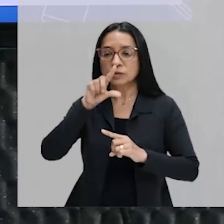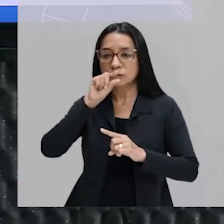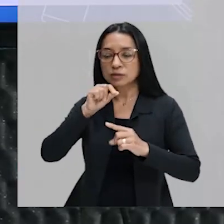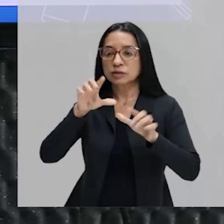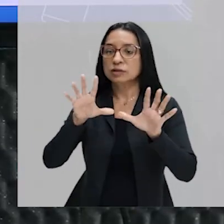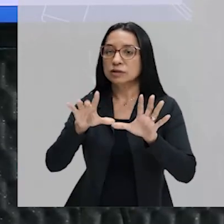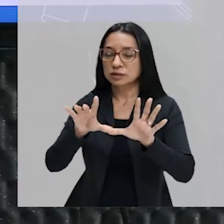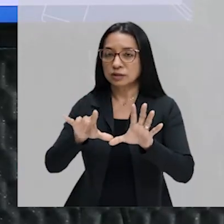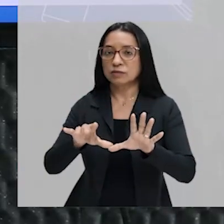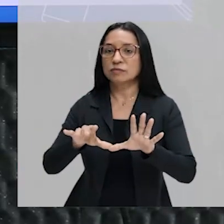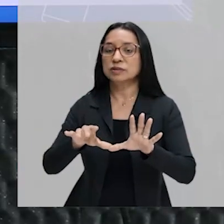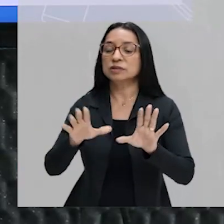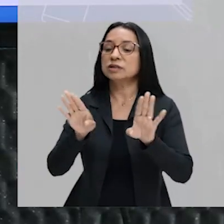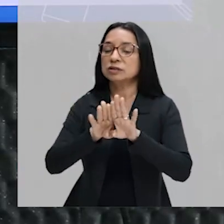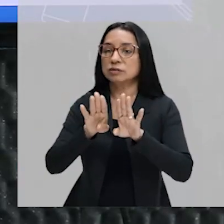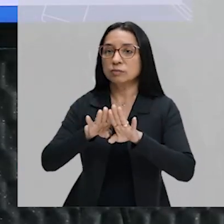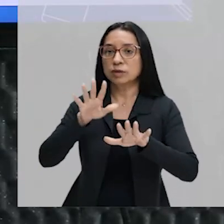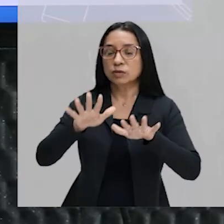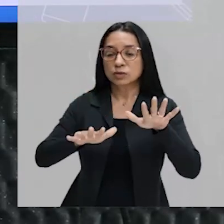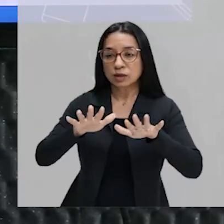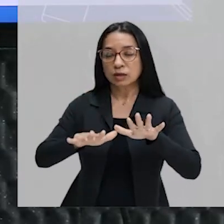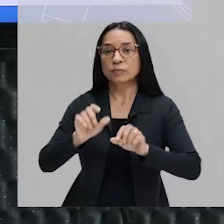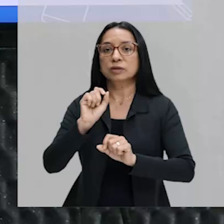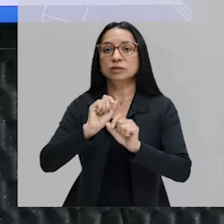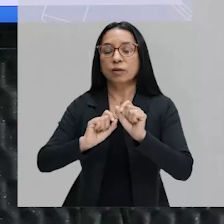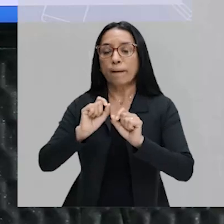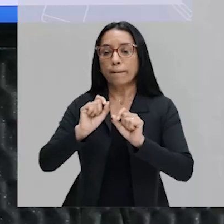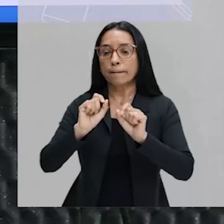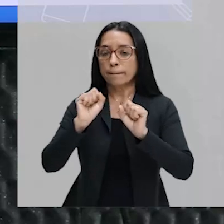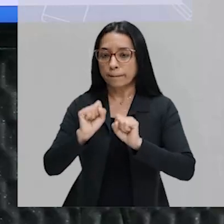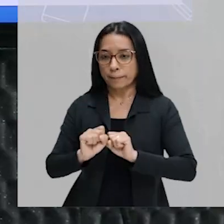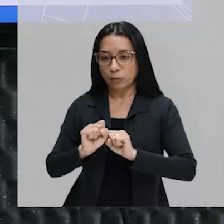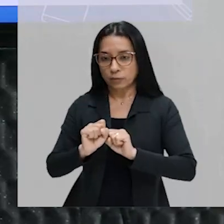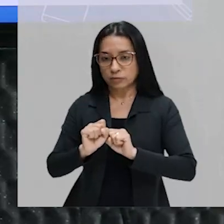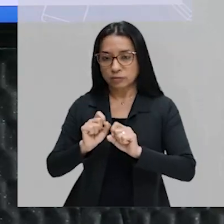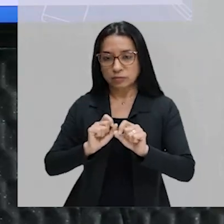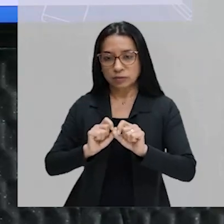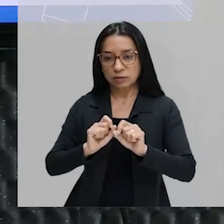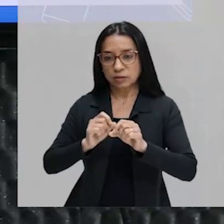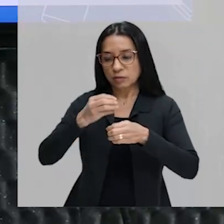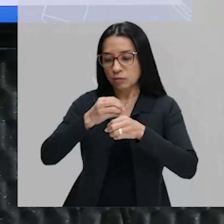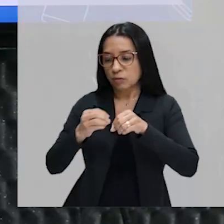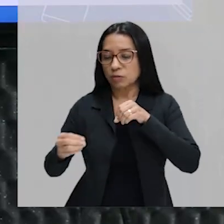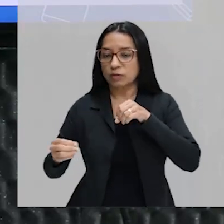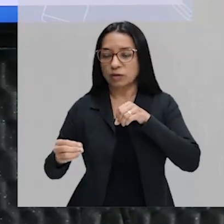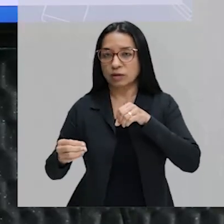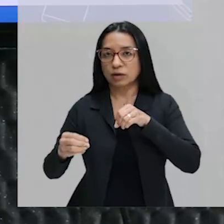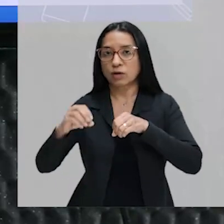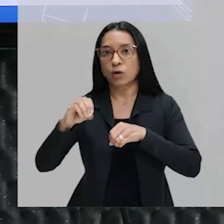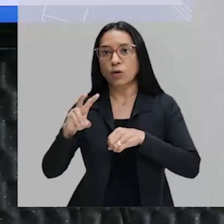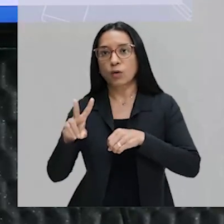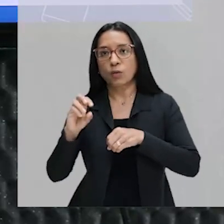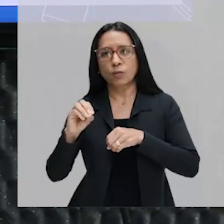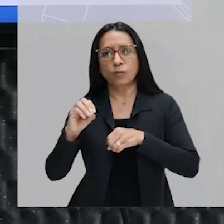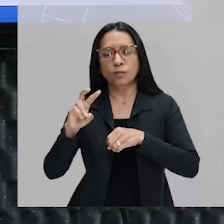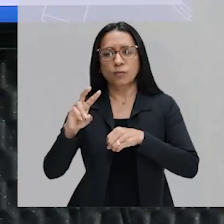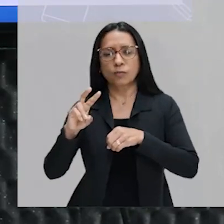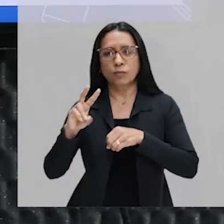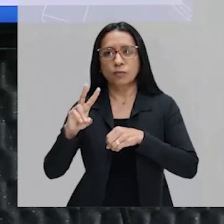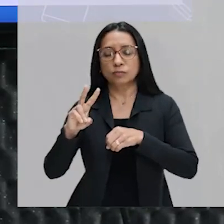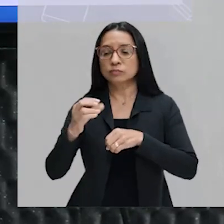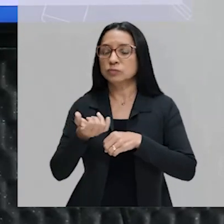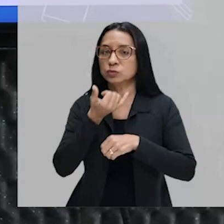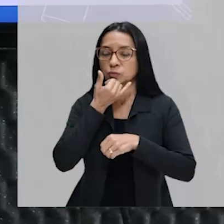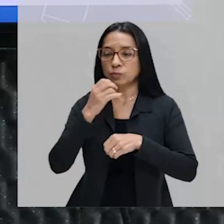répteis podem colocar, tá? O ovo, nesse caso aqui, pessoal, a gente menciona, ovo é a mesma coisa que zigoto, tá?